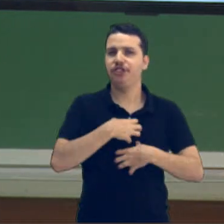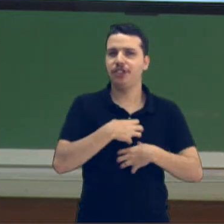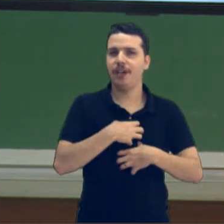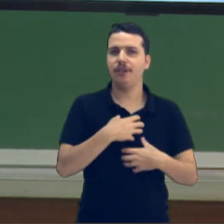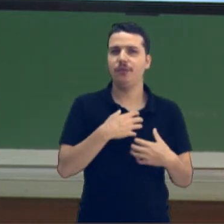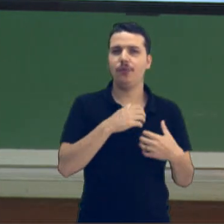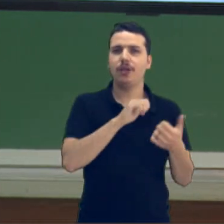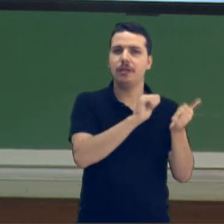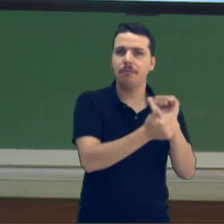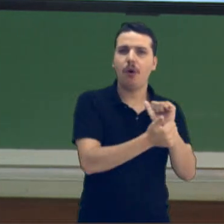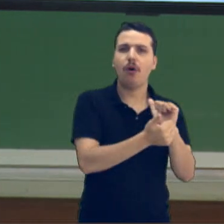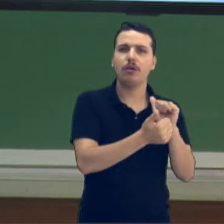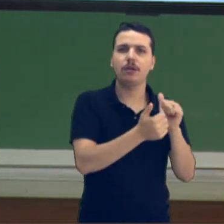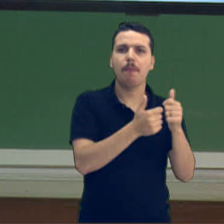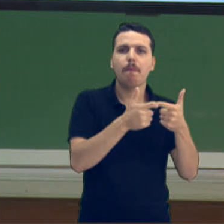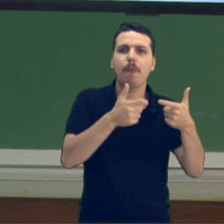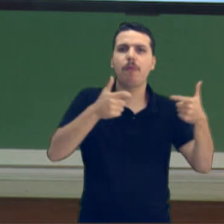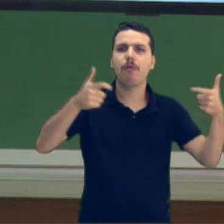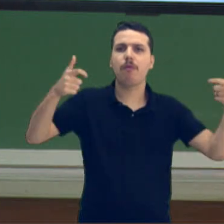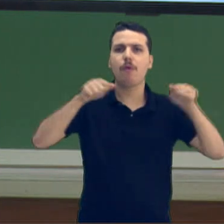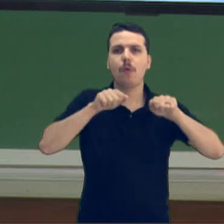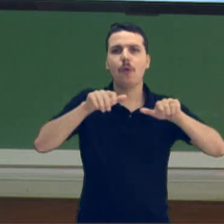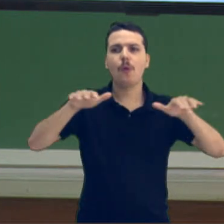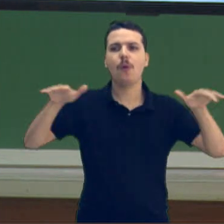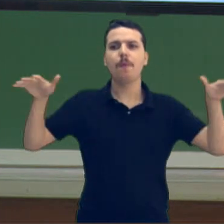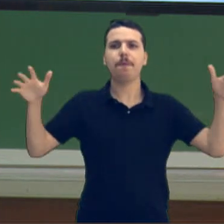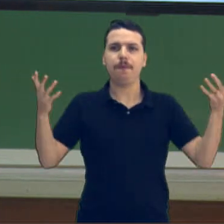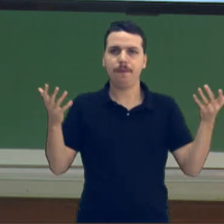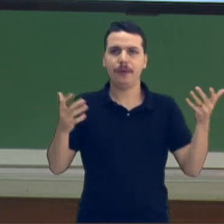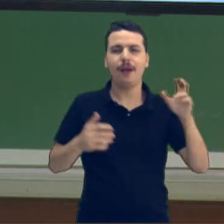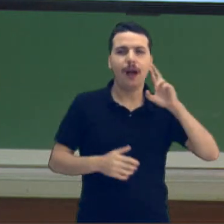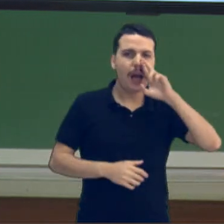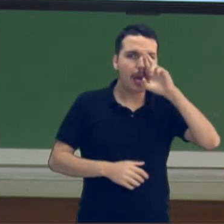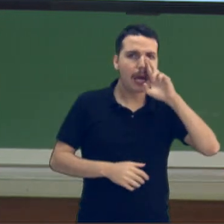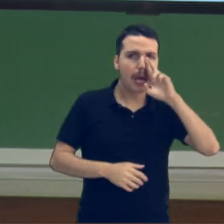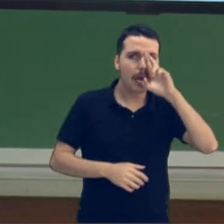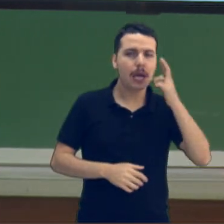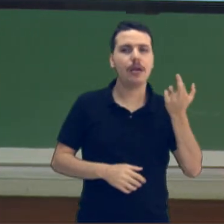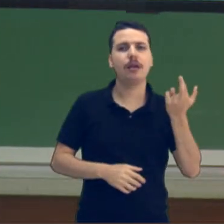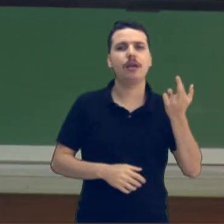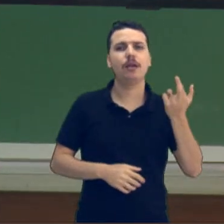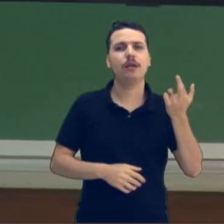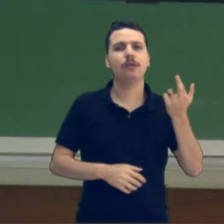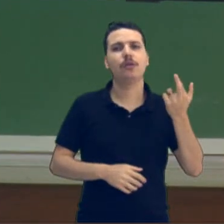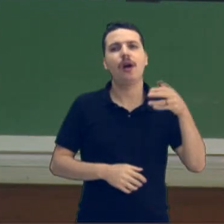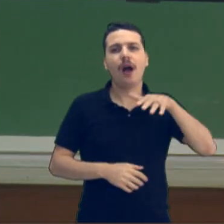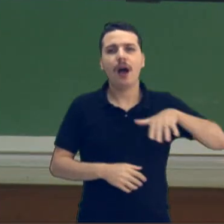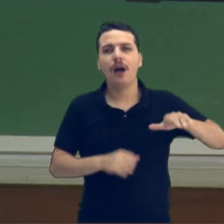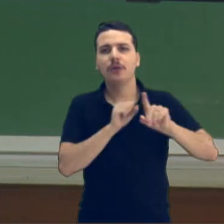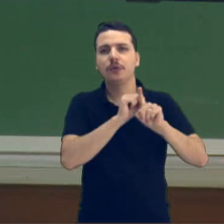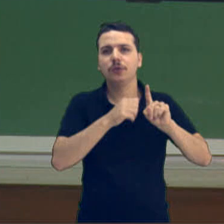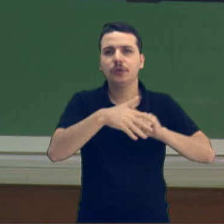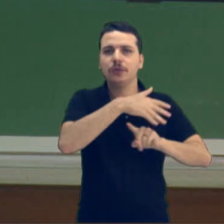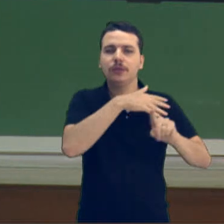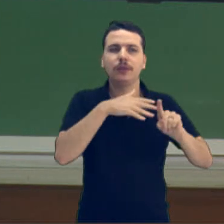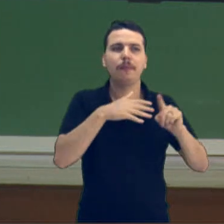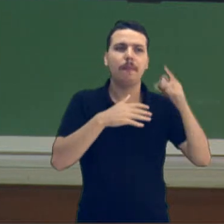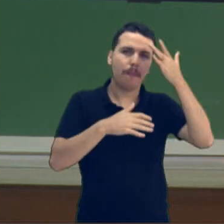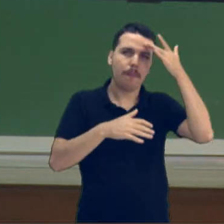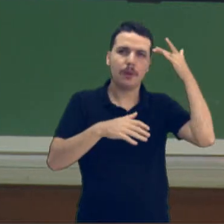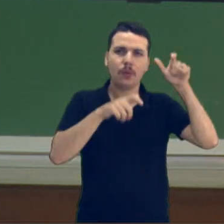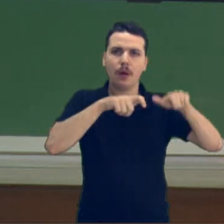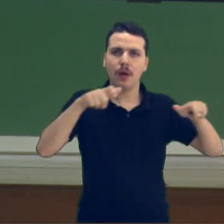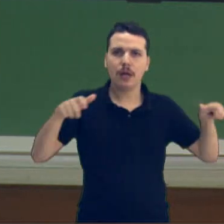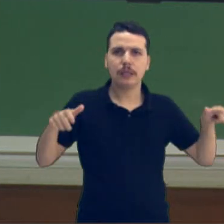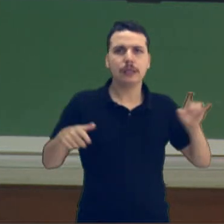crescendo, né? Porque com o risco, né, a questão da vulnerabilidade social, a questão que as pessoas estão